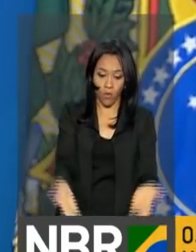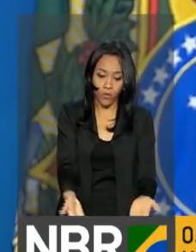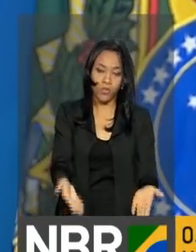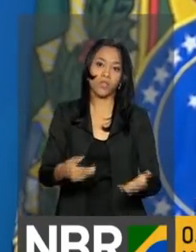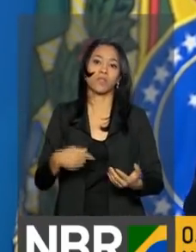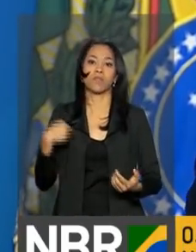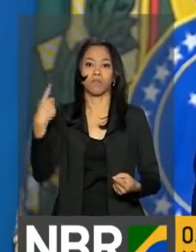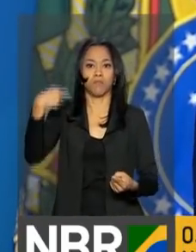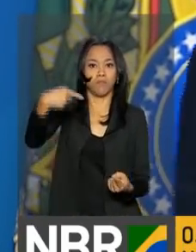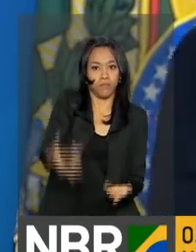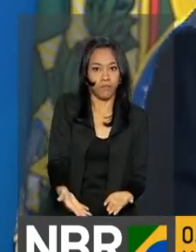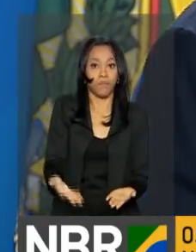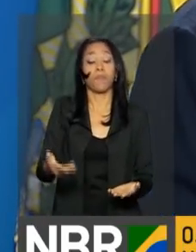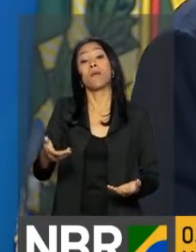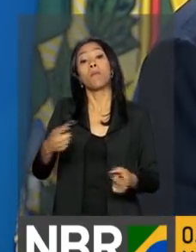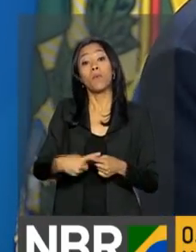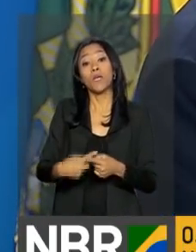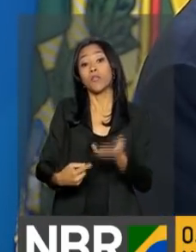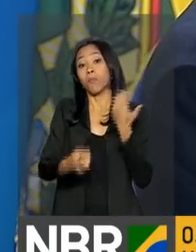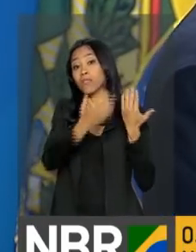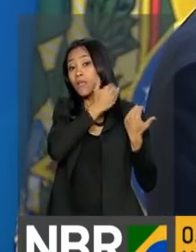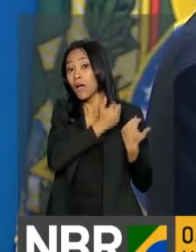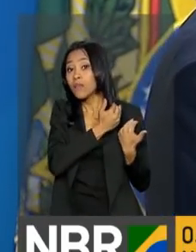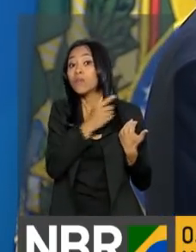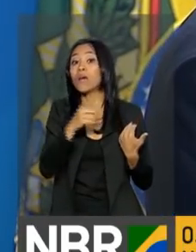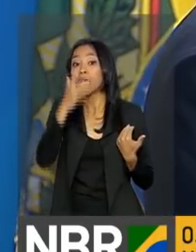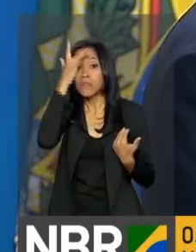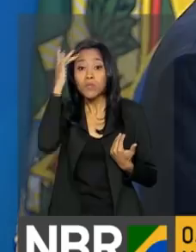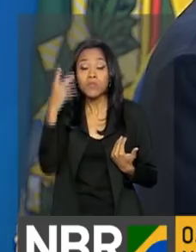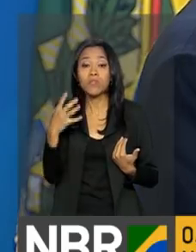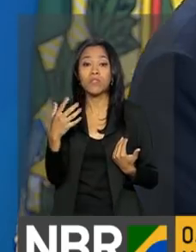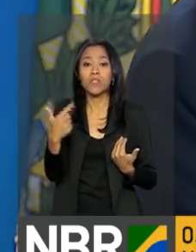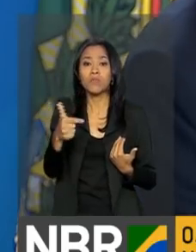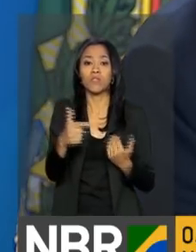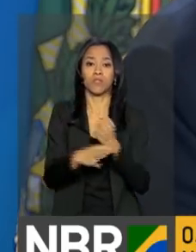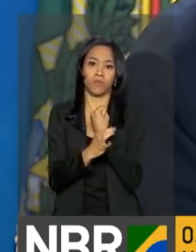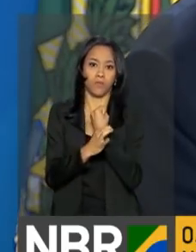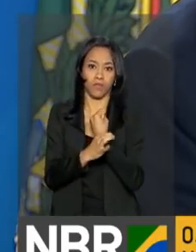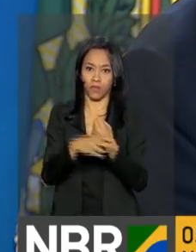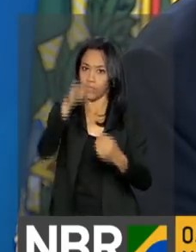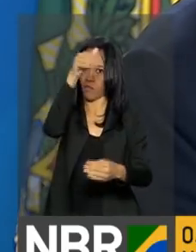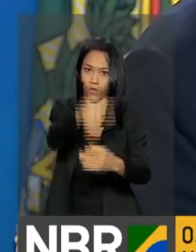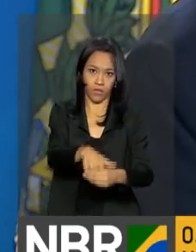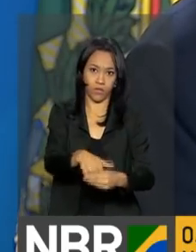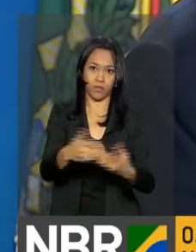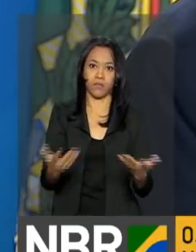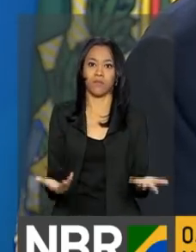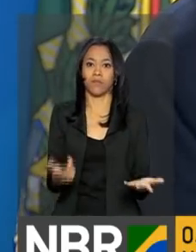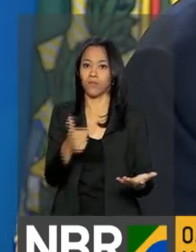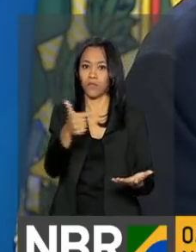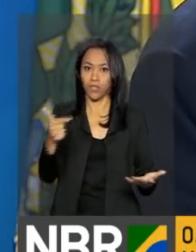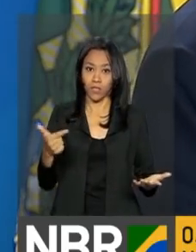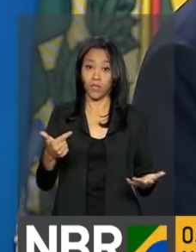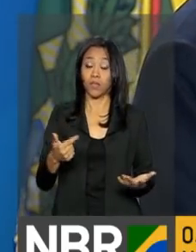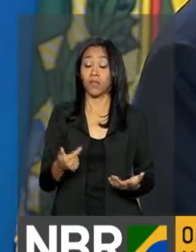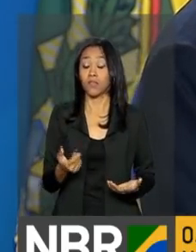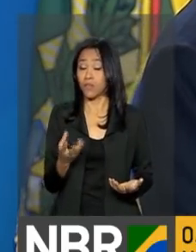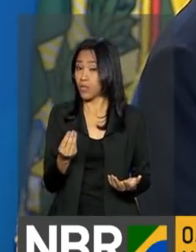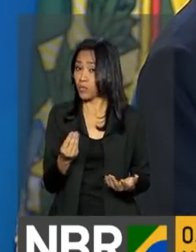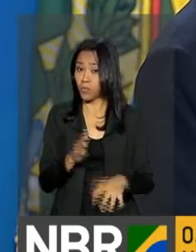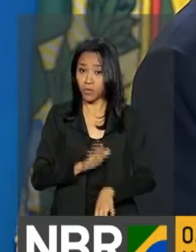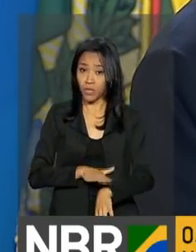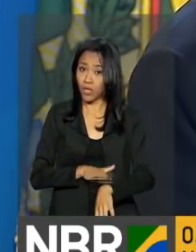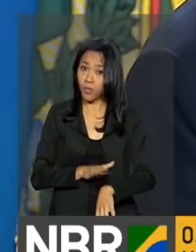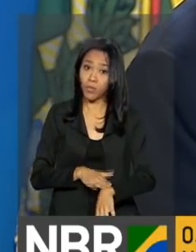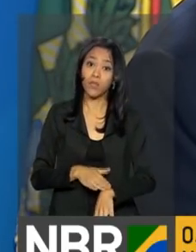absoluta insegurança daquela espécie de votação e convenhamos que isso não data de muito tempo talvez da